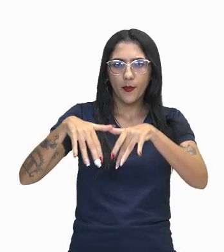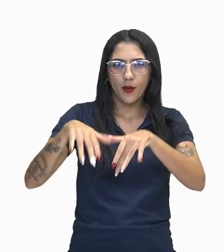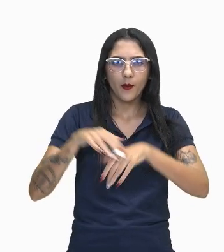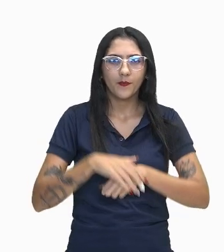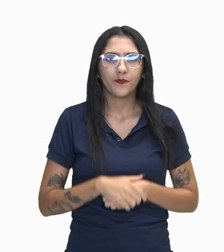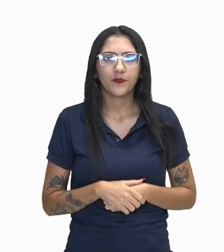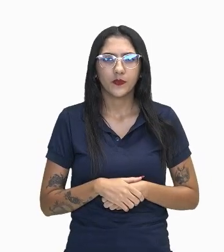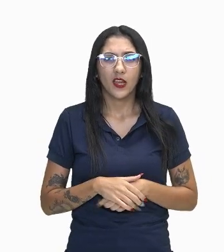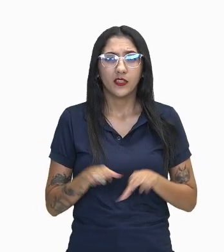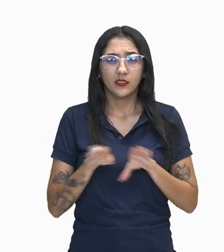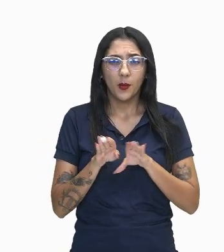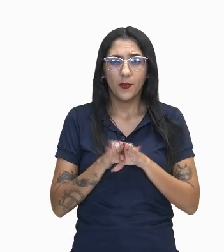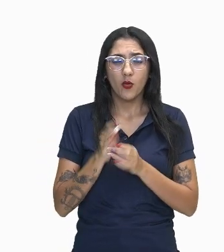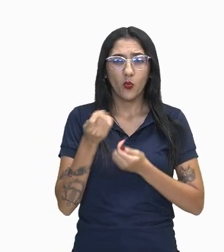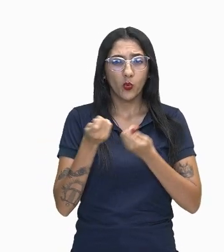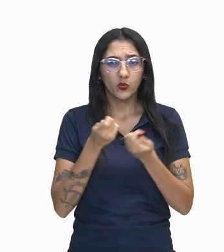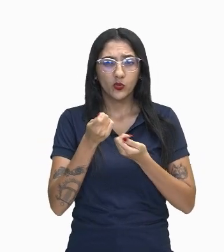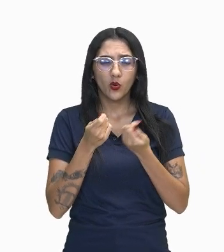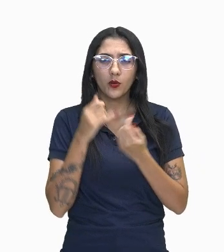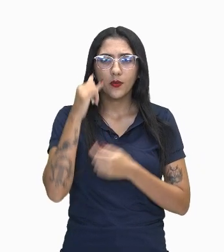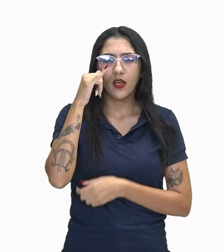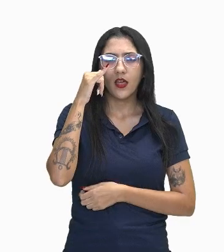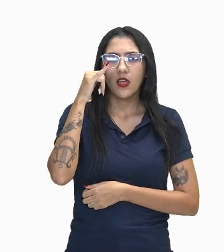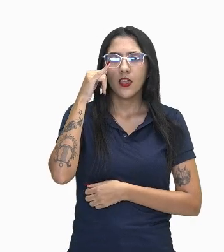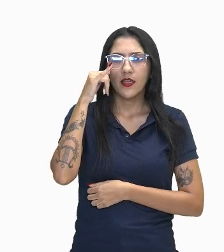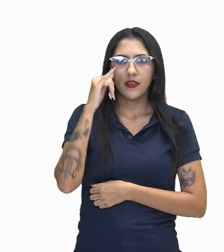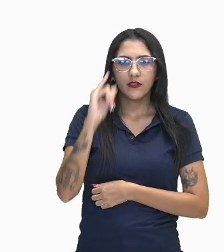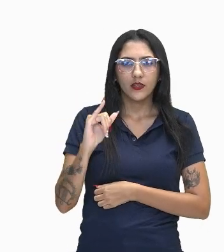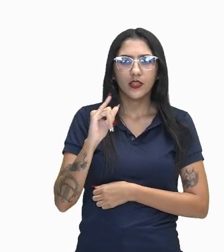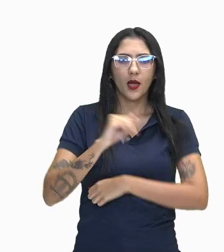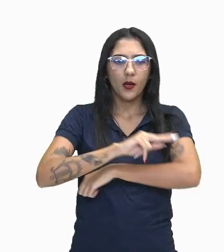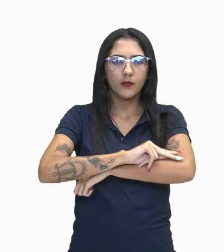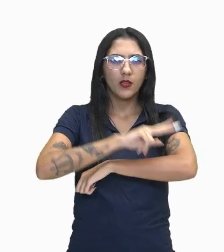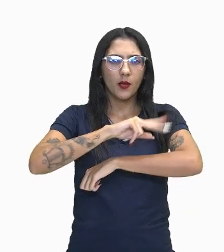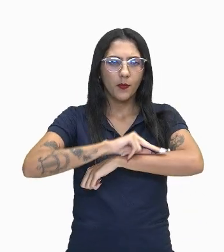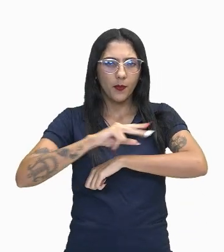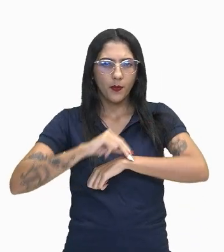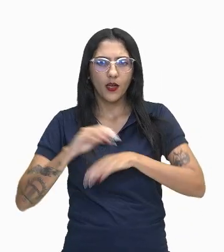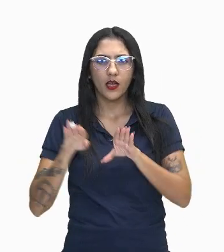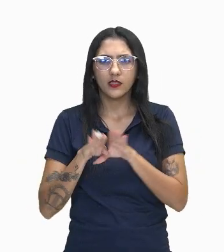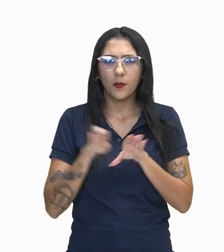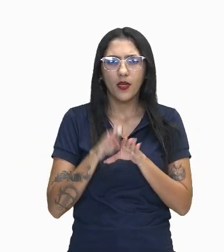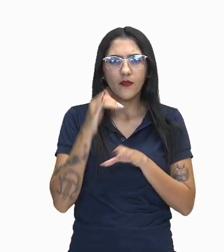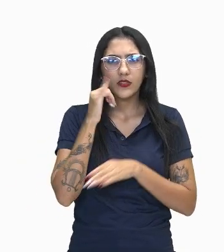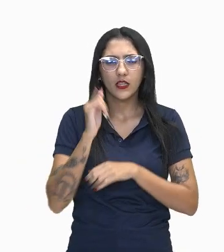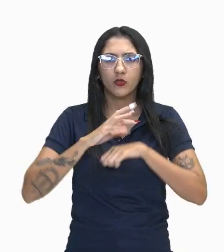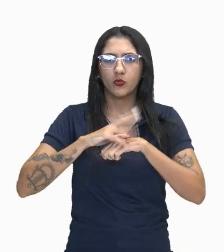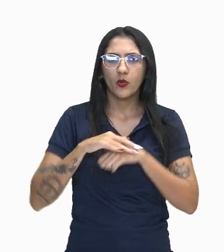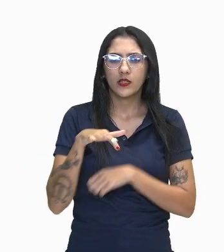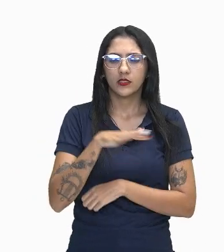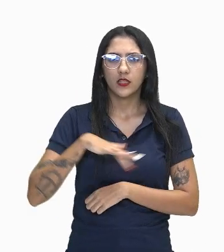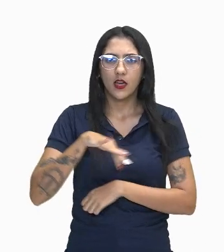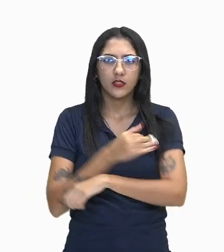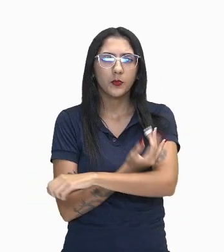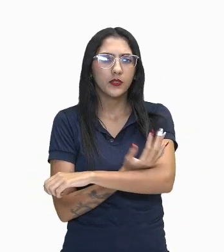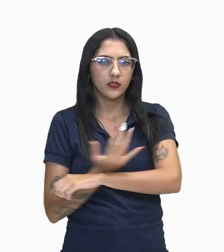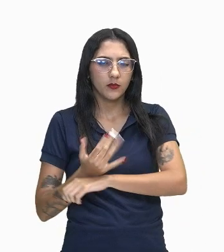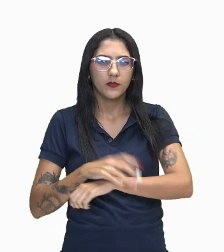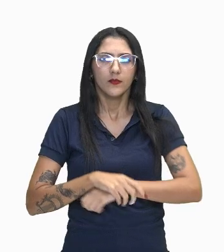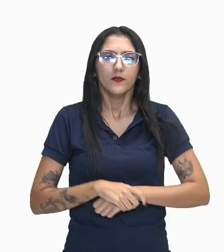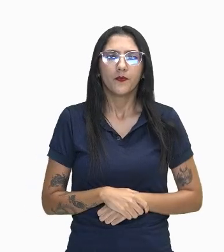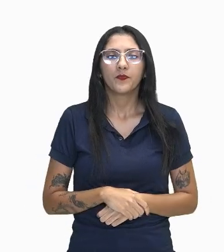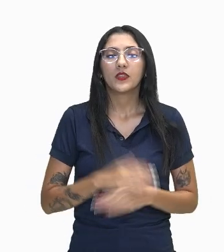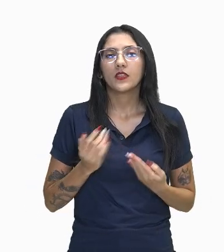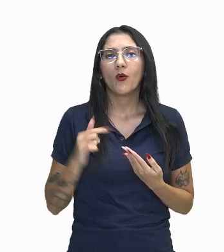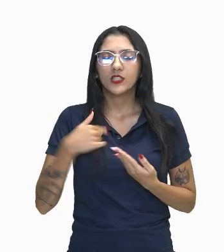controle rigoroso de pragas e doenças acaba marcando muito essa produção intensiva, tá? Então, a gente observa